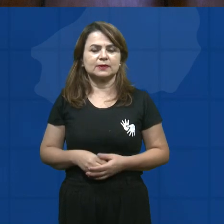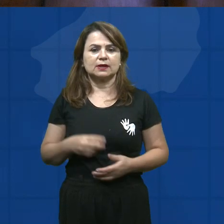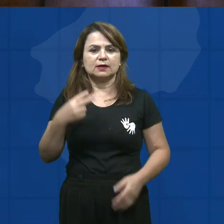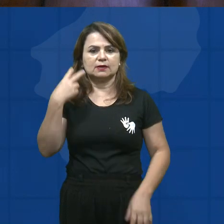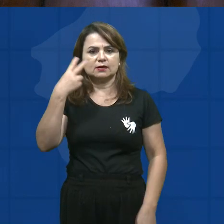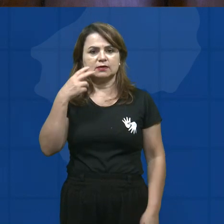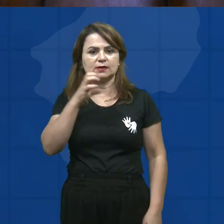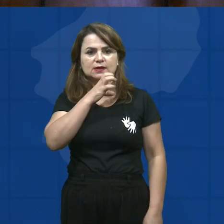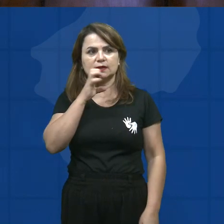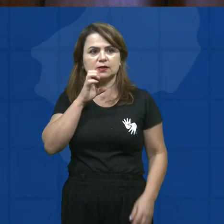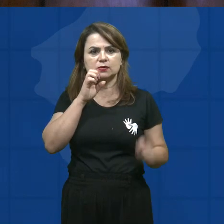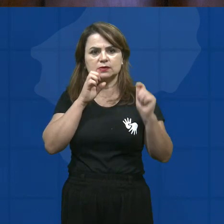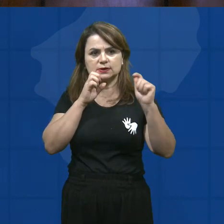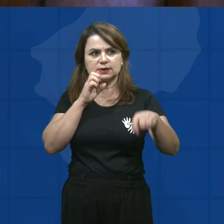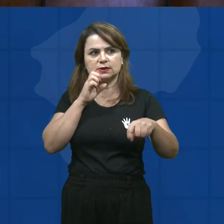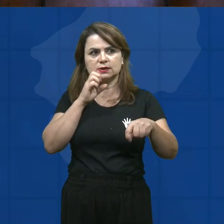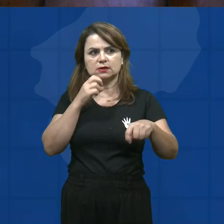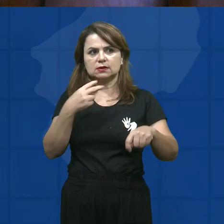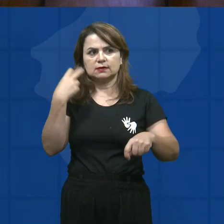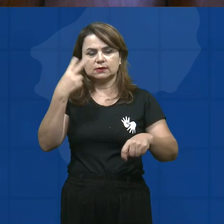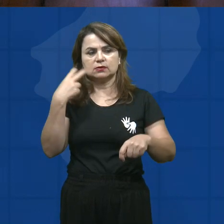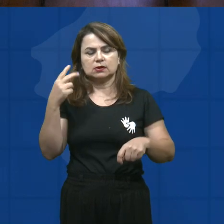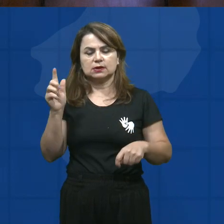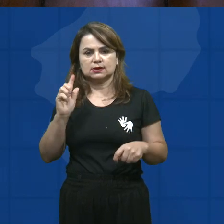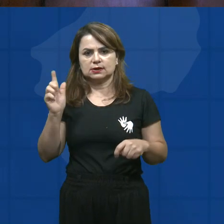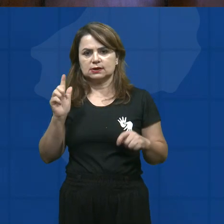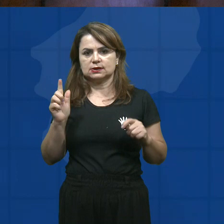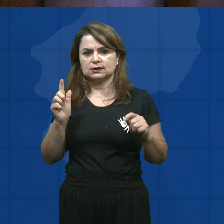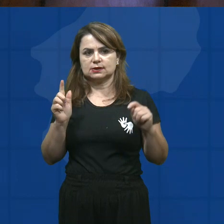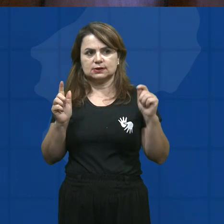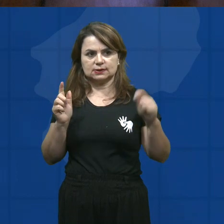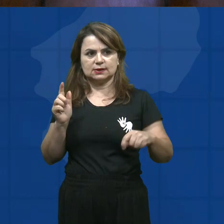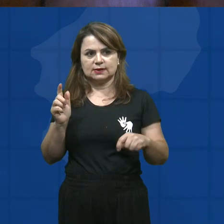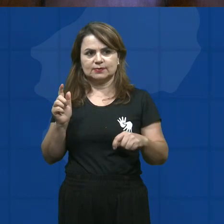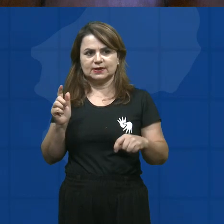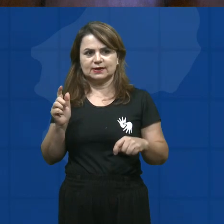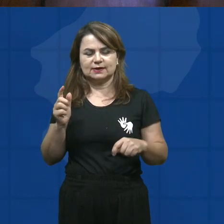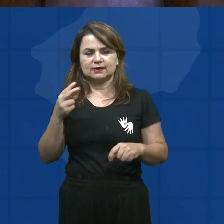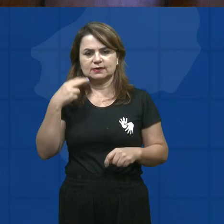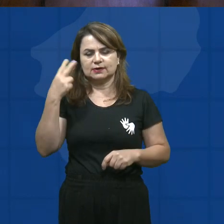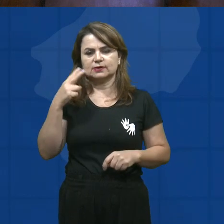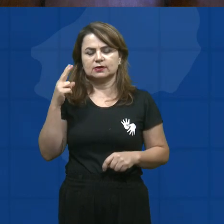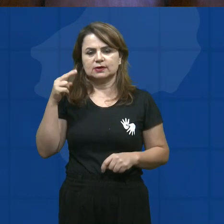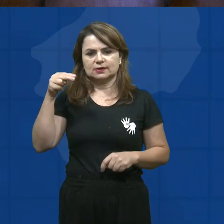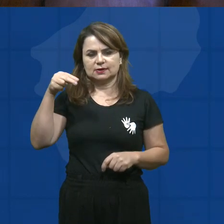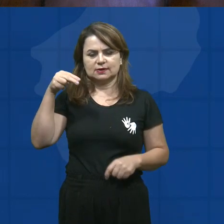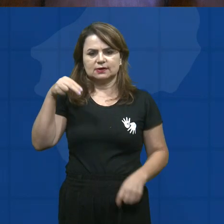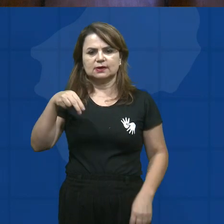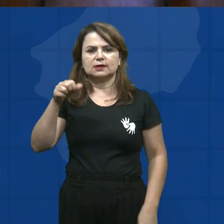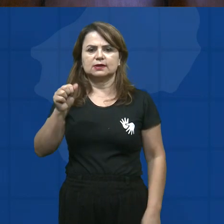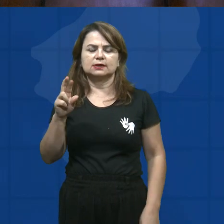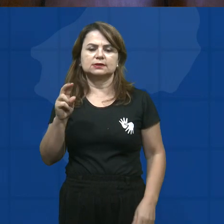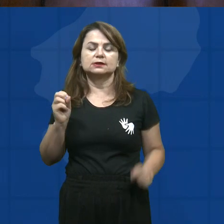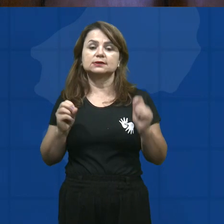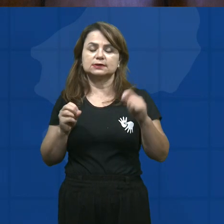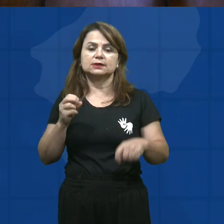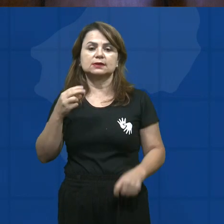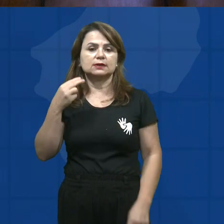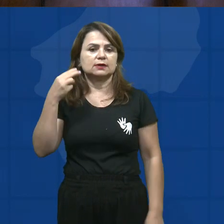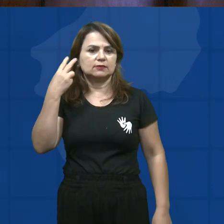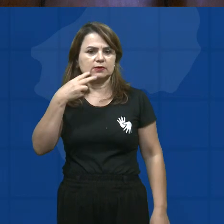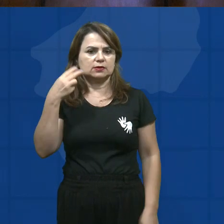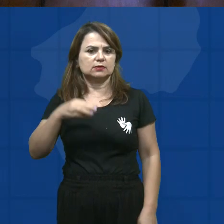Doutor Elia Jeca. Sim. Vereador Evandro Galetti. Sim. Vereador Luiz Eduardo Nardi. Vereador Marcos Custódio. Sim.